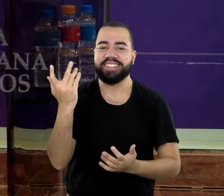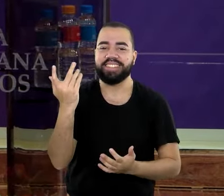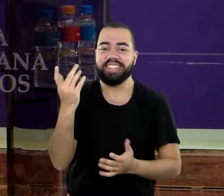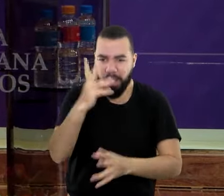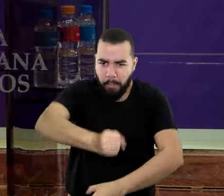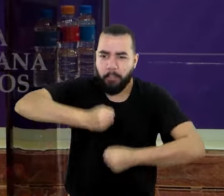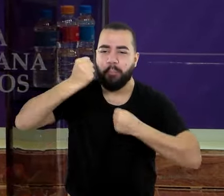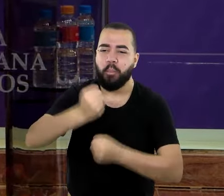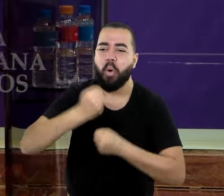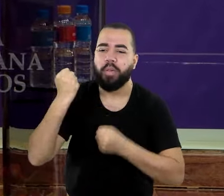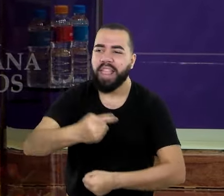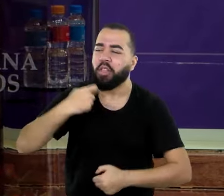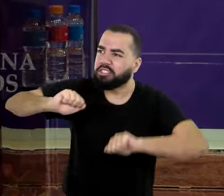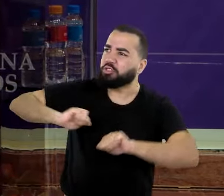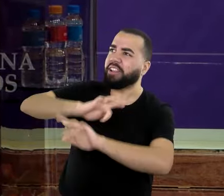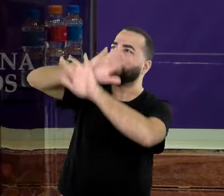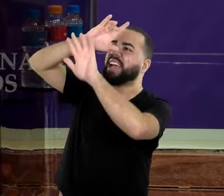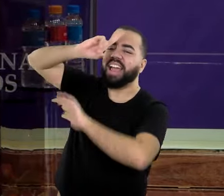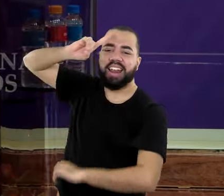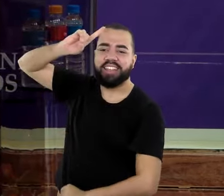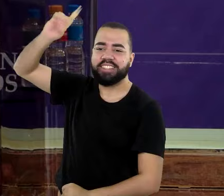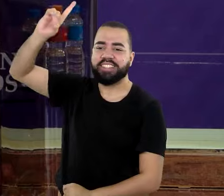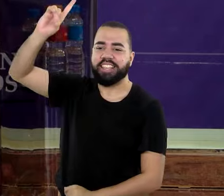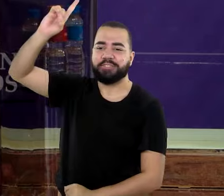Ele dá poder para que a gente possa glorificar a Deus.